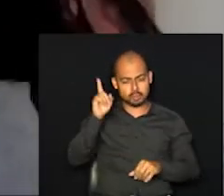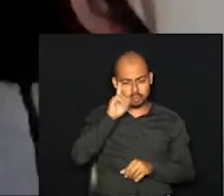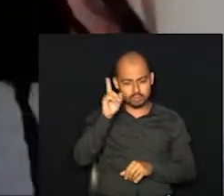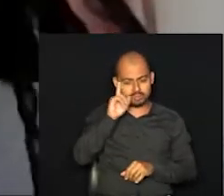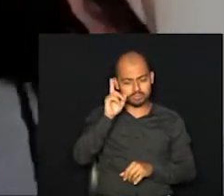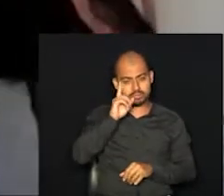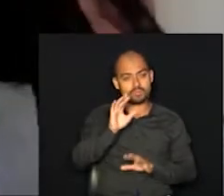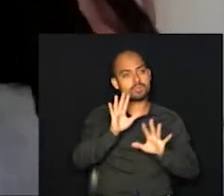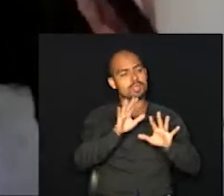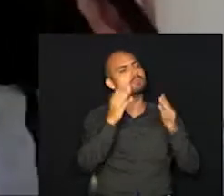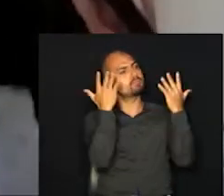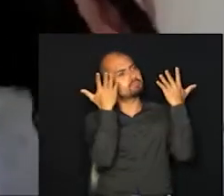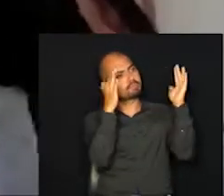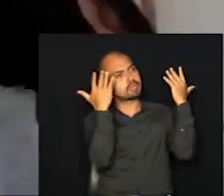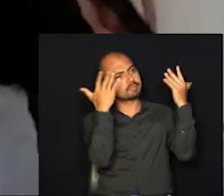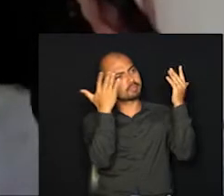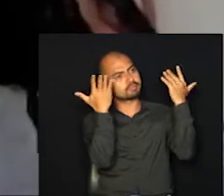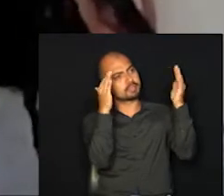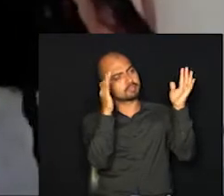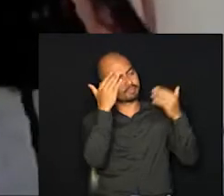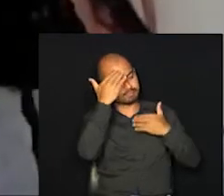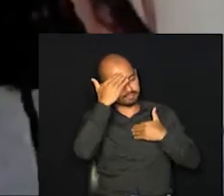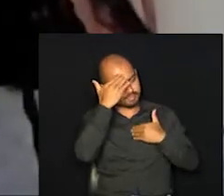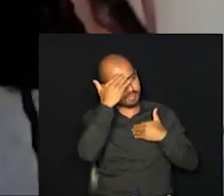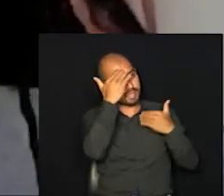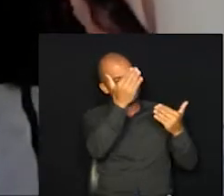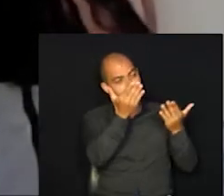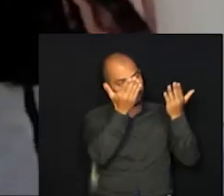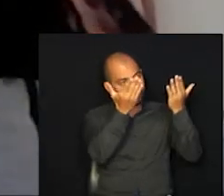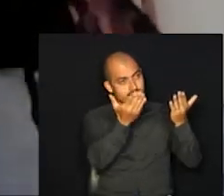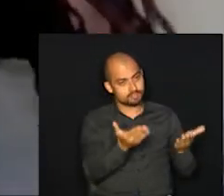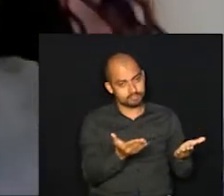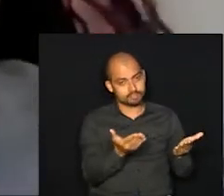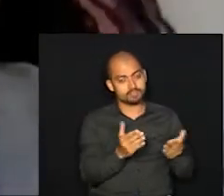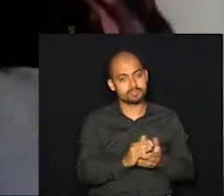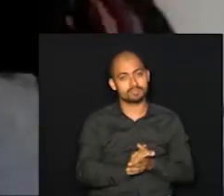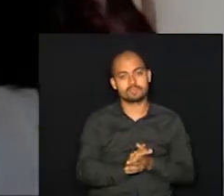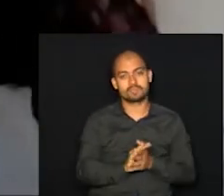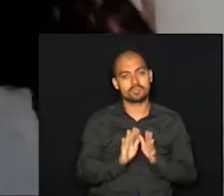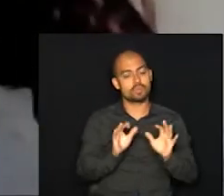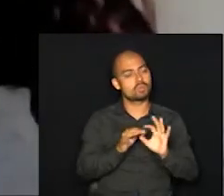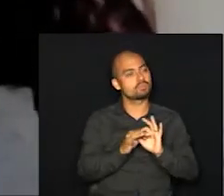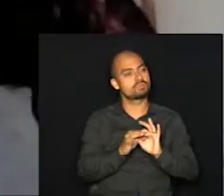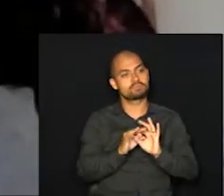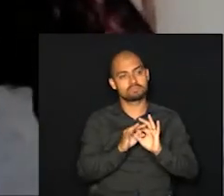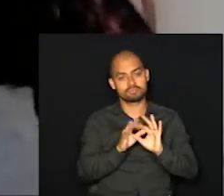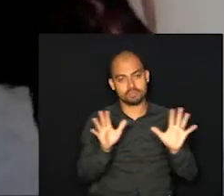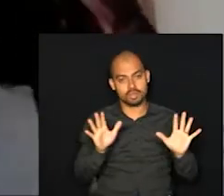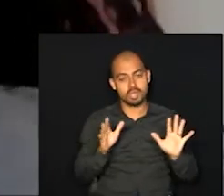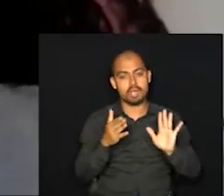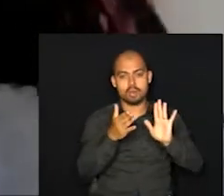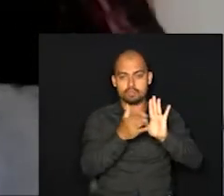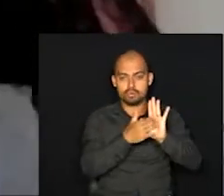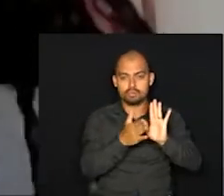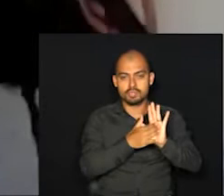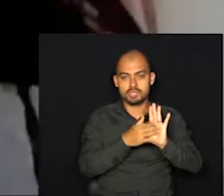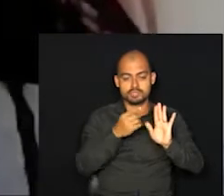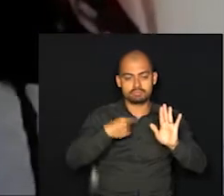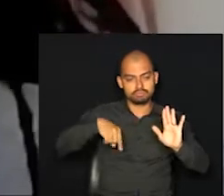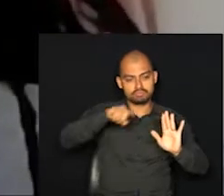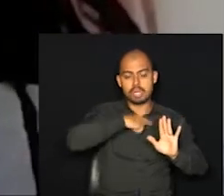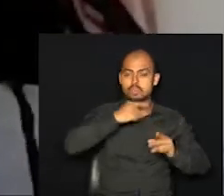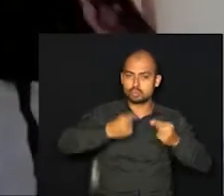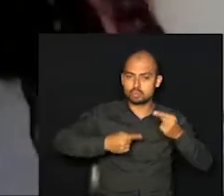agradeço, parabenizo pela iniciativa e fica aí a proposta, né? Vamos discutir,